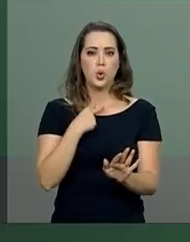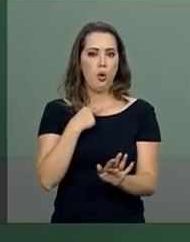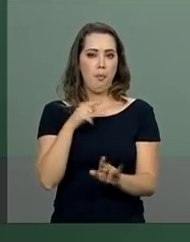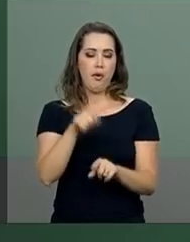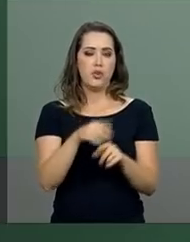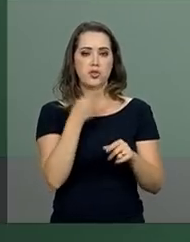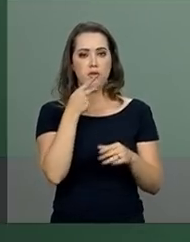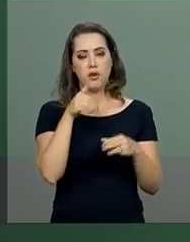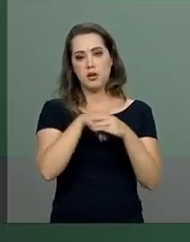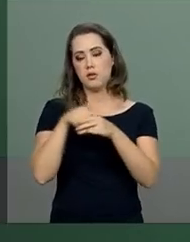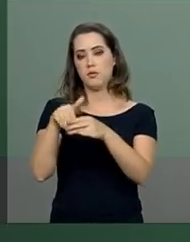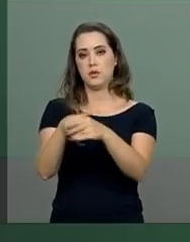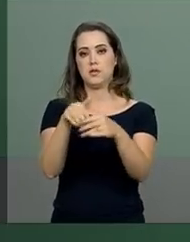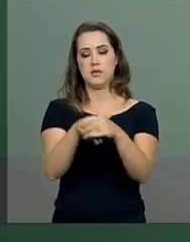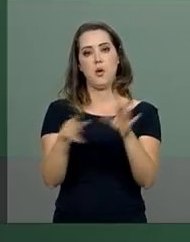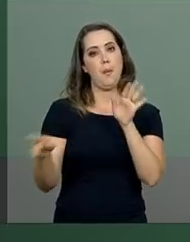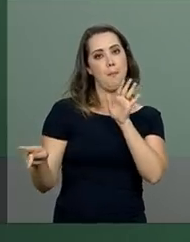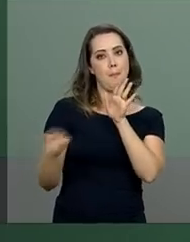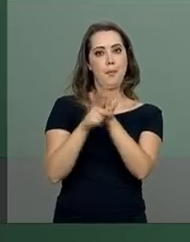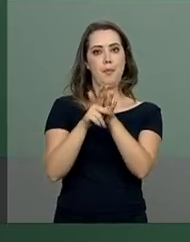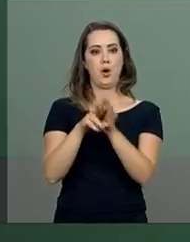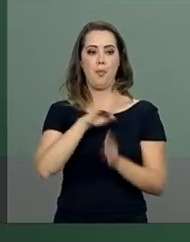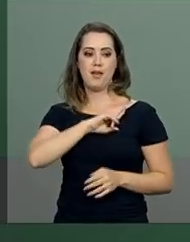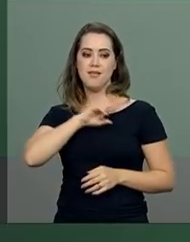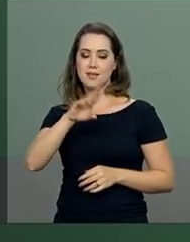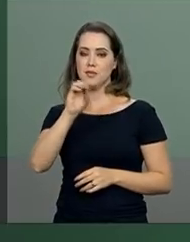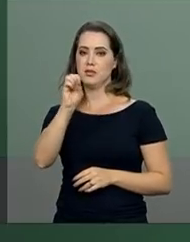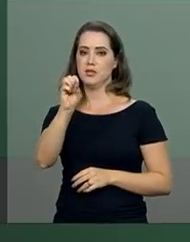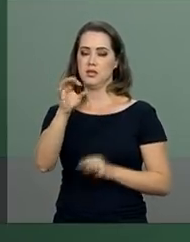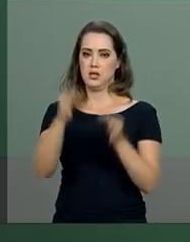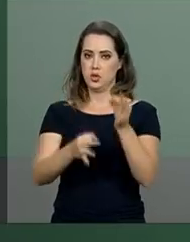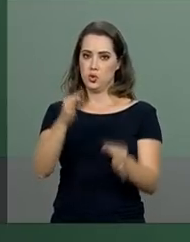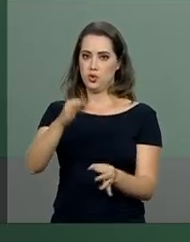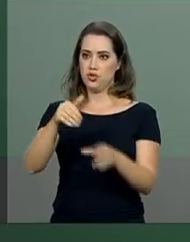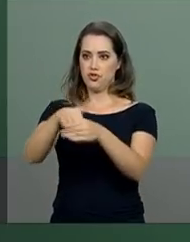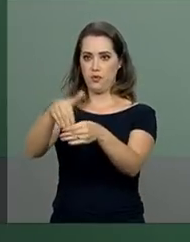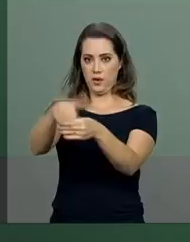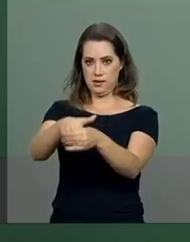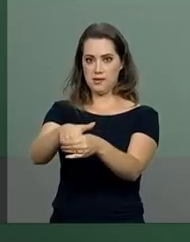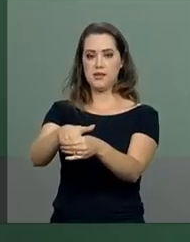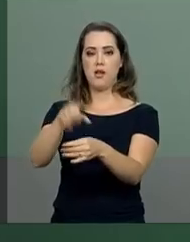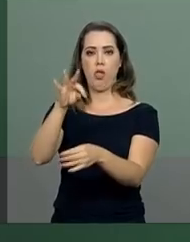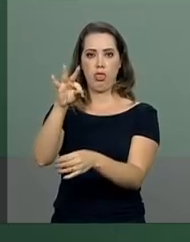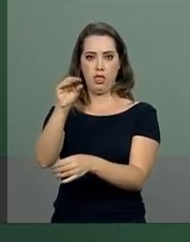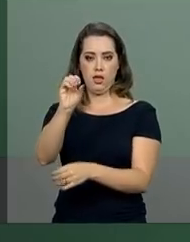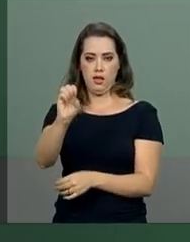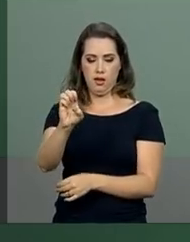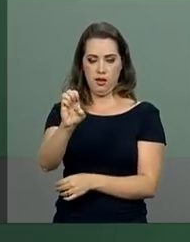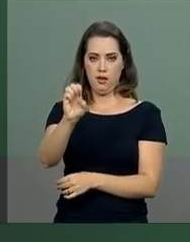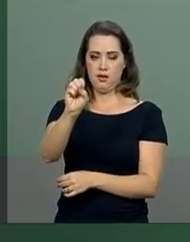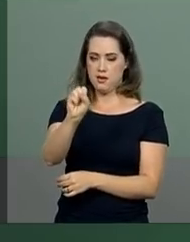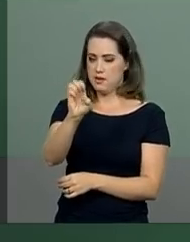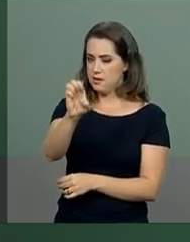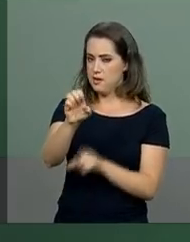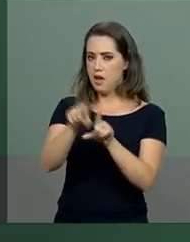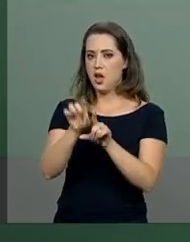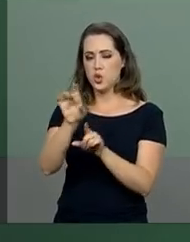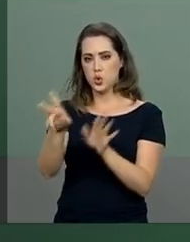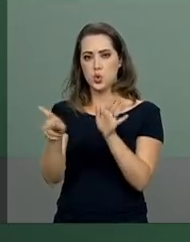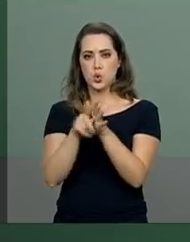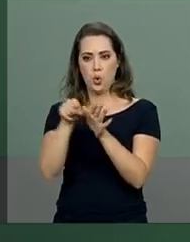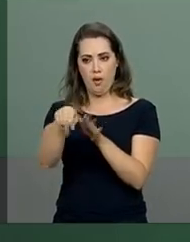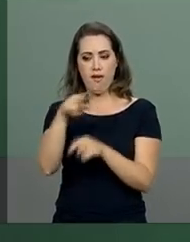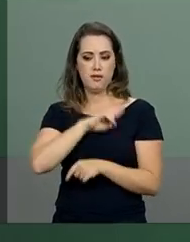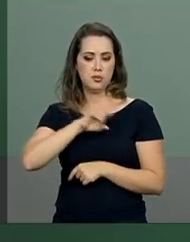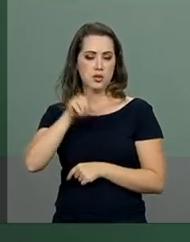eleitoral é a justiça eleitoral que é competente para arbitrar e resolver esses conflitos e nessa qualidade o tribunal superior